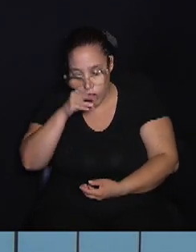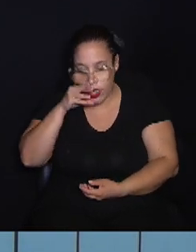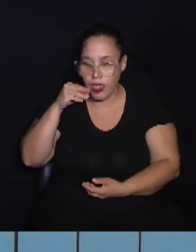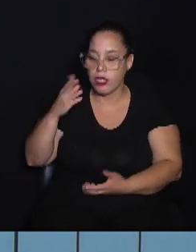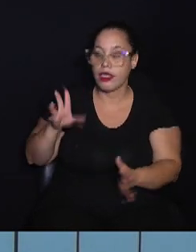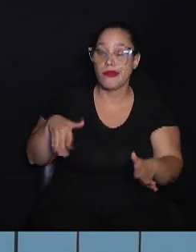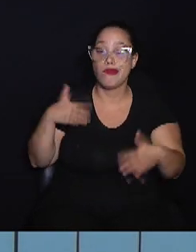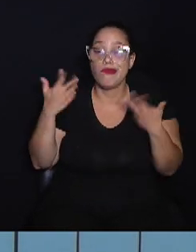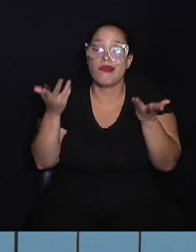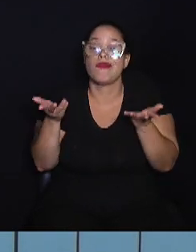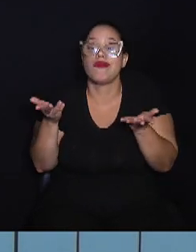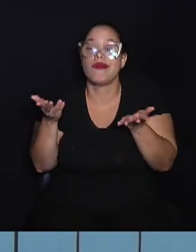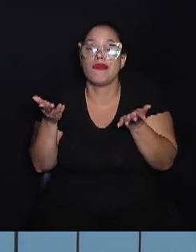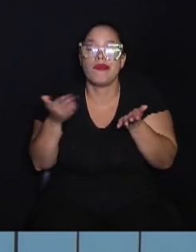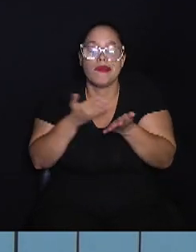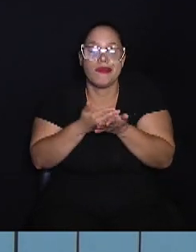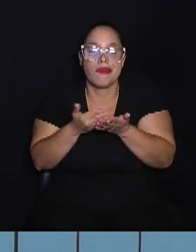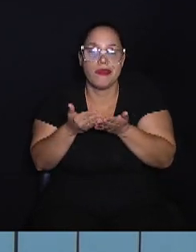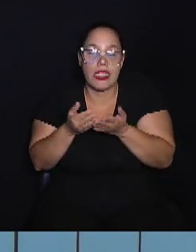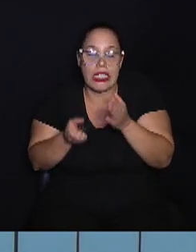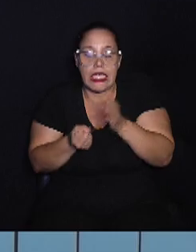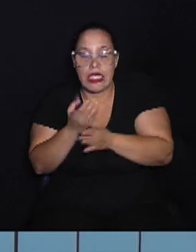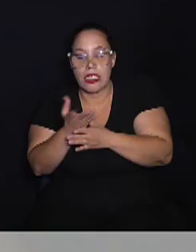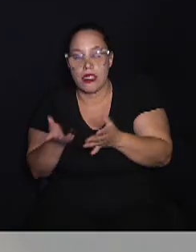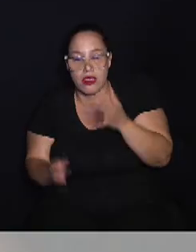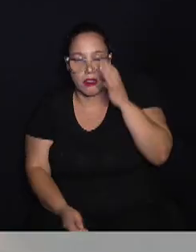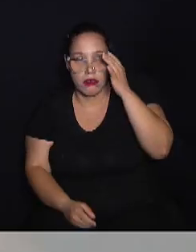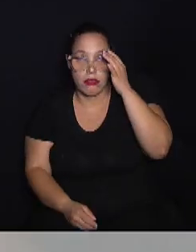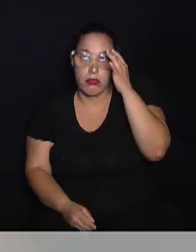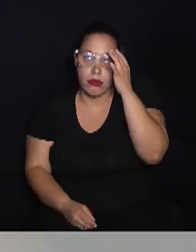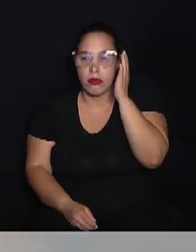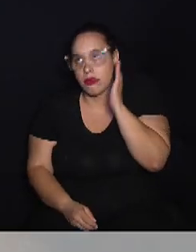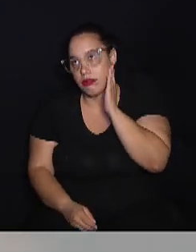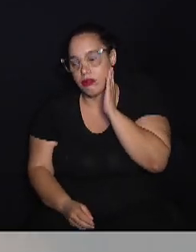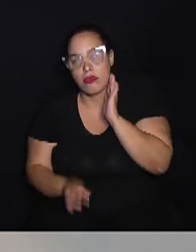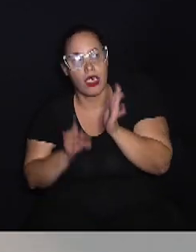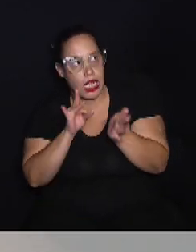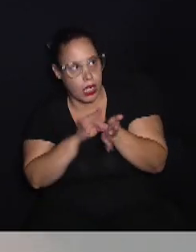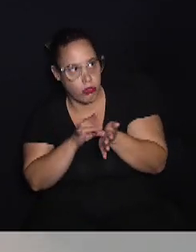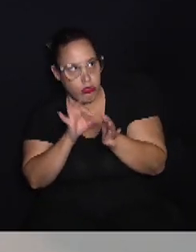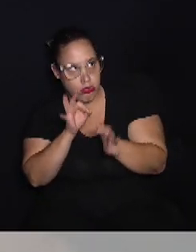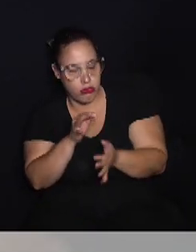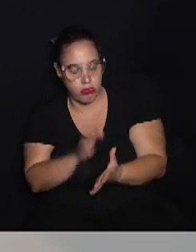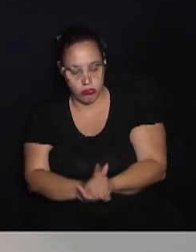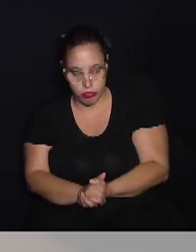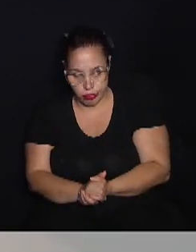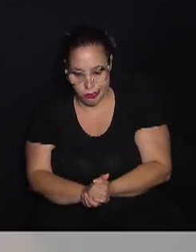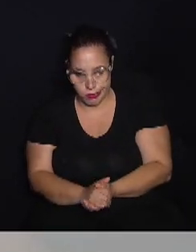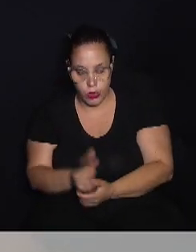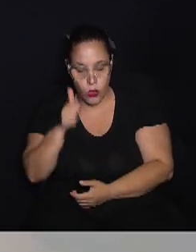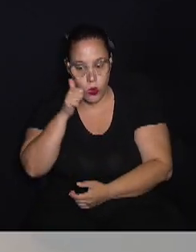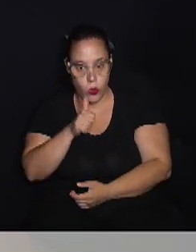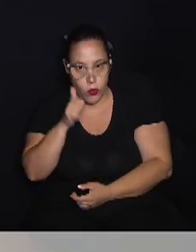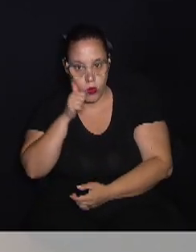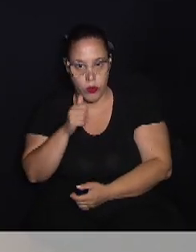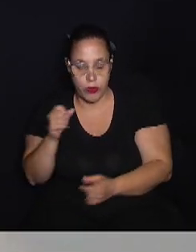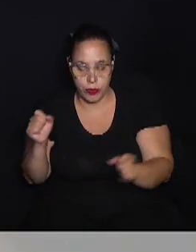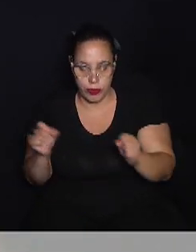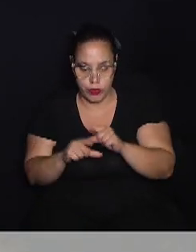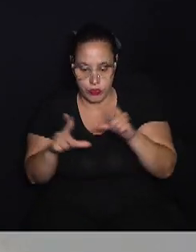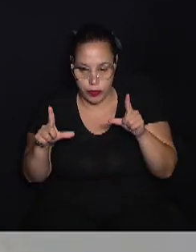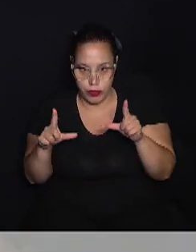adolescente que Começam a surgir certo na menina o primeiro sinal de